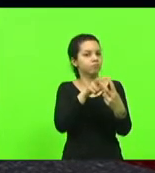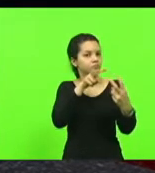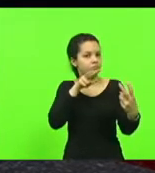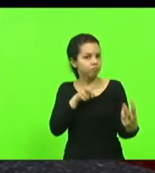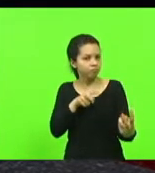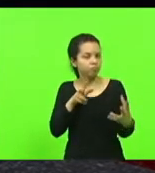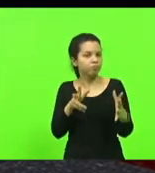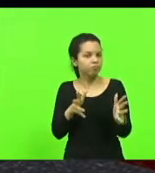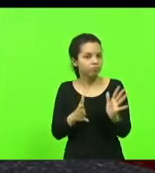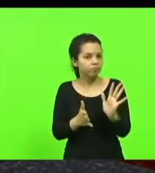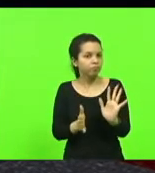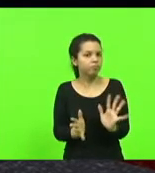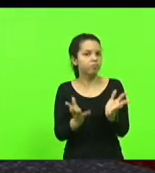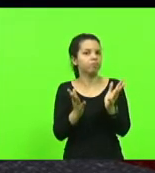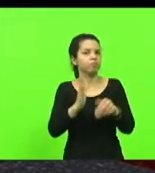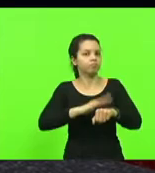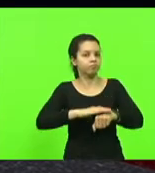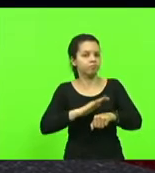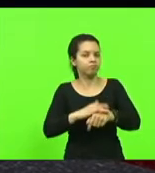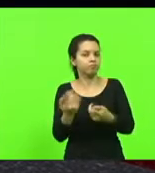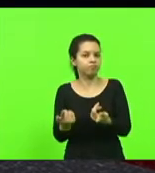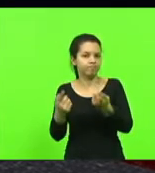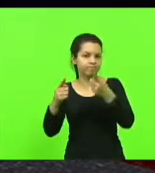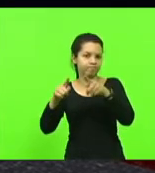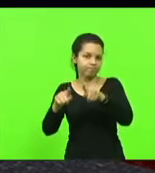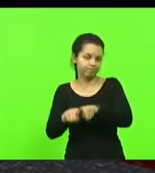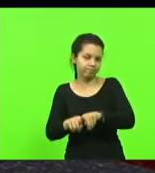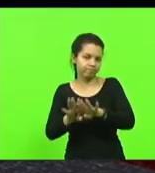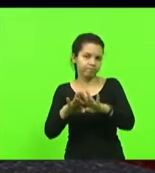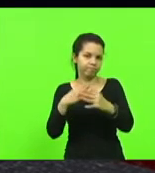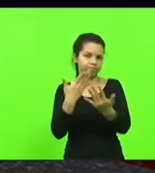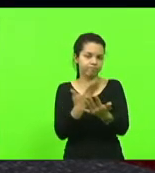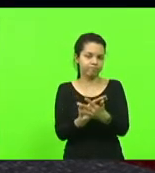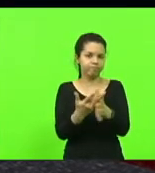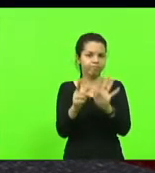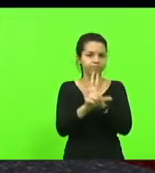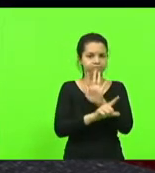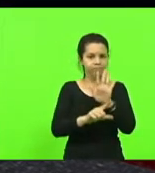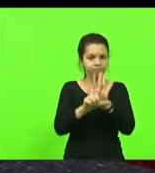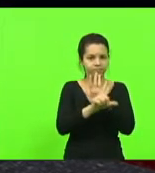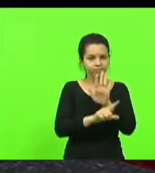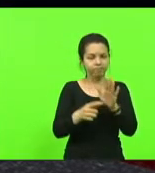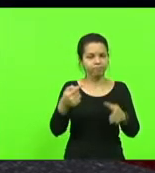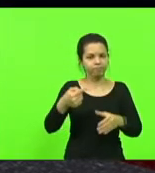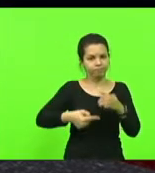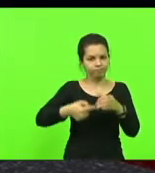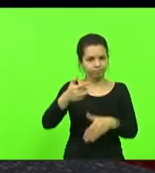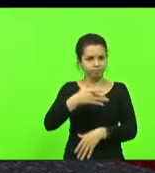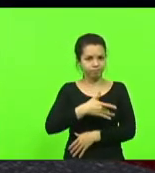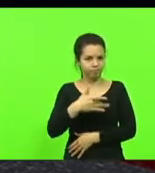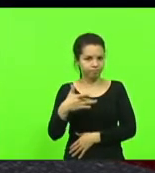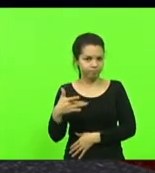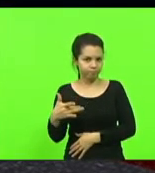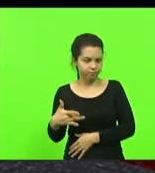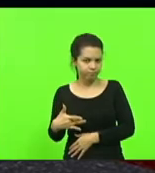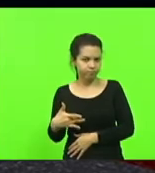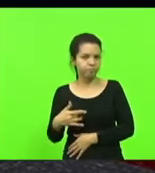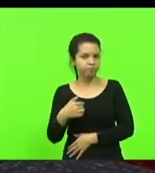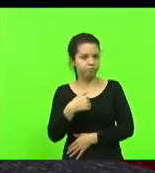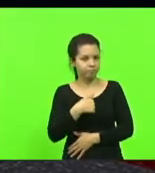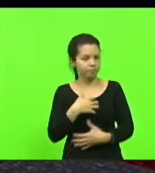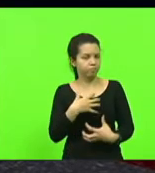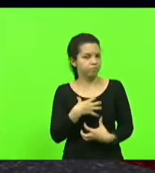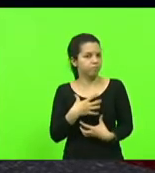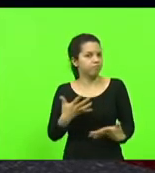promovido em parceria com a Escola do Legislativo e a Comissão da Saúde, da qual tenho a alegria